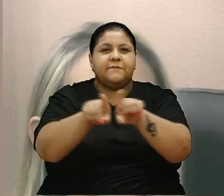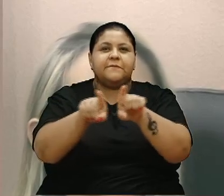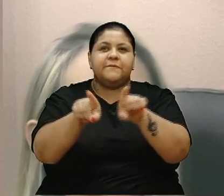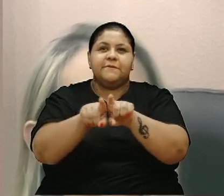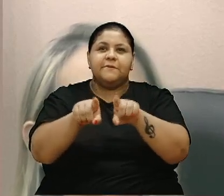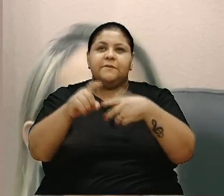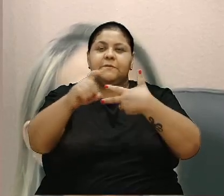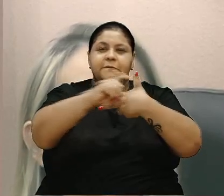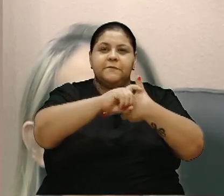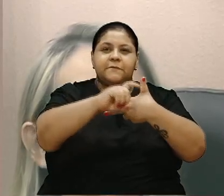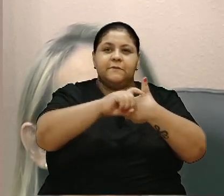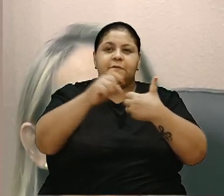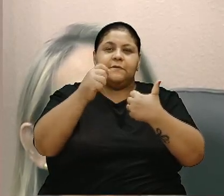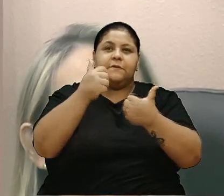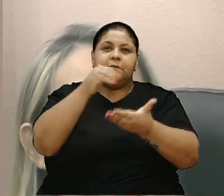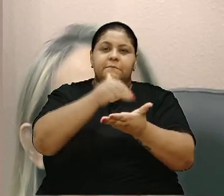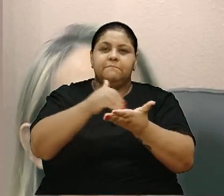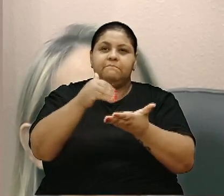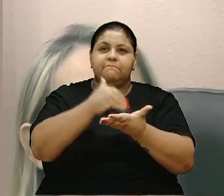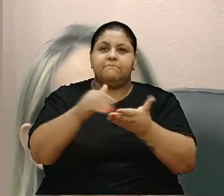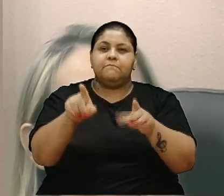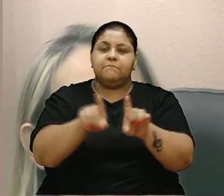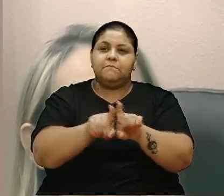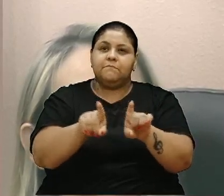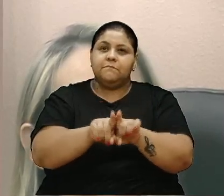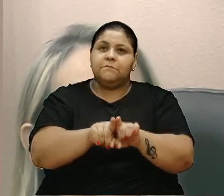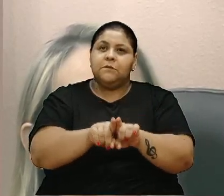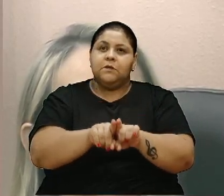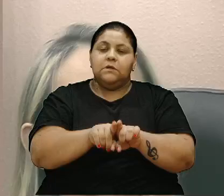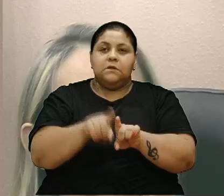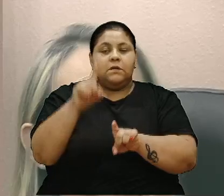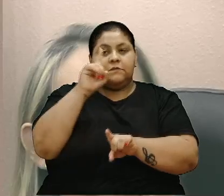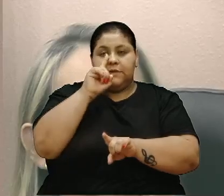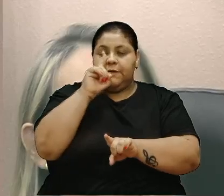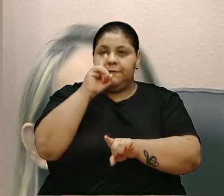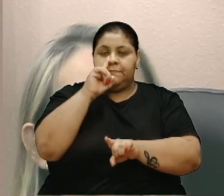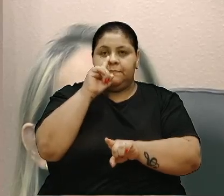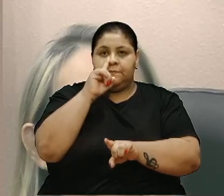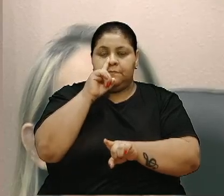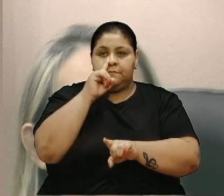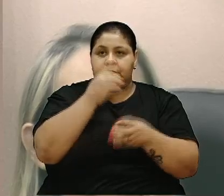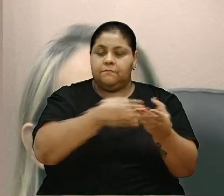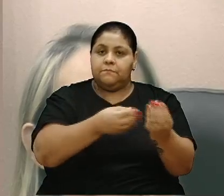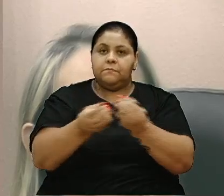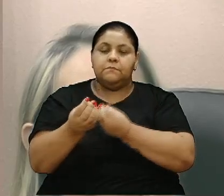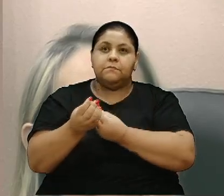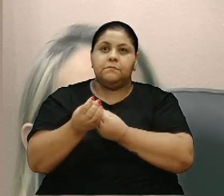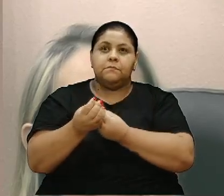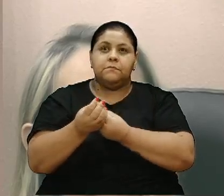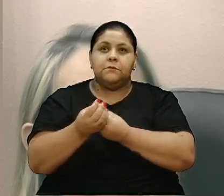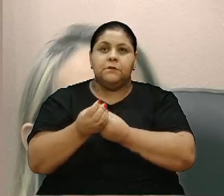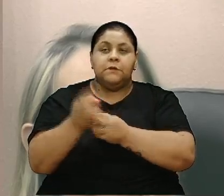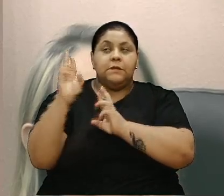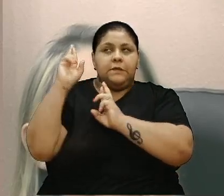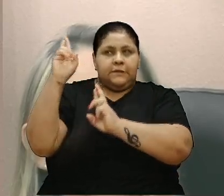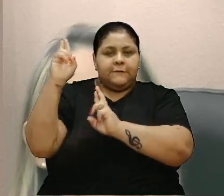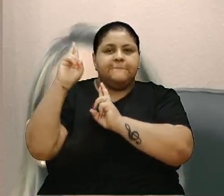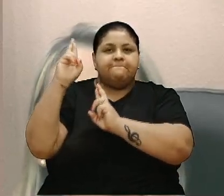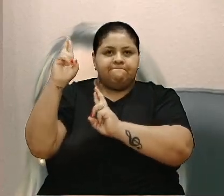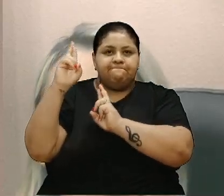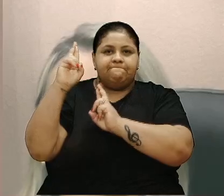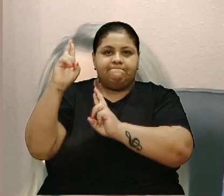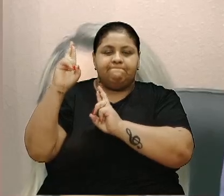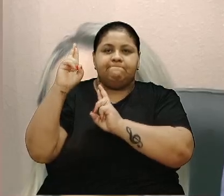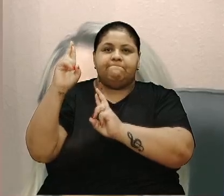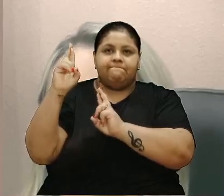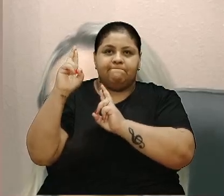o secretariado. A gente pede encarecidamente, porque as mães estão muito na esperança, estão na